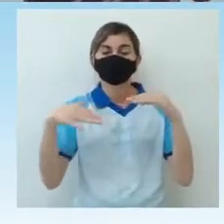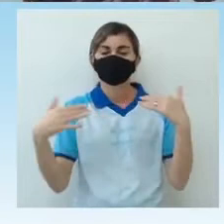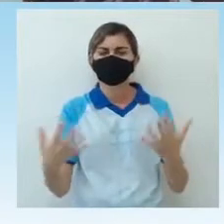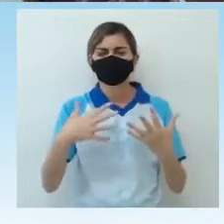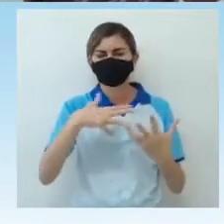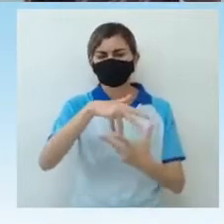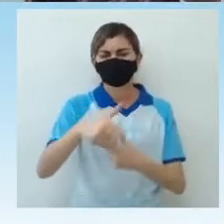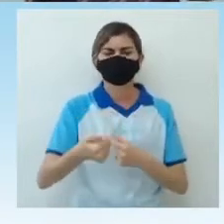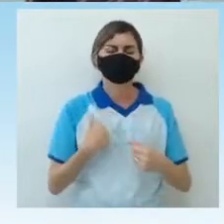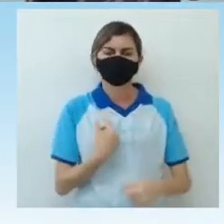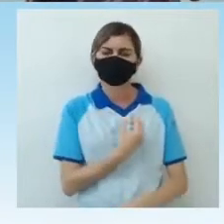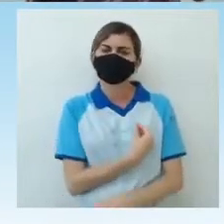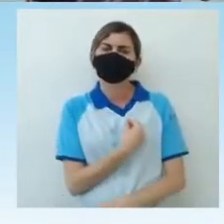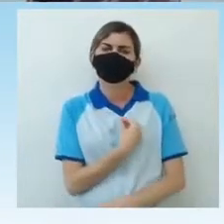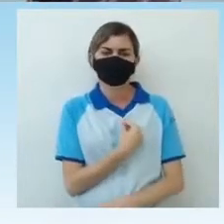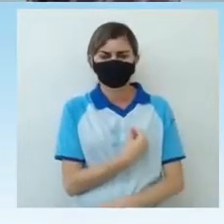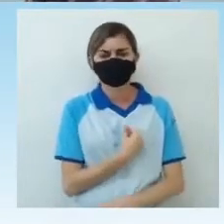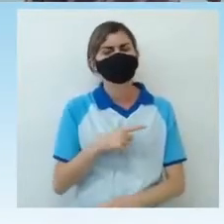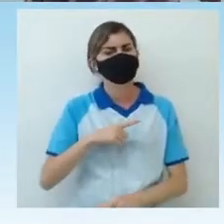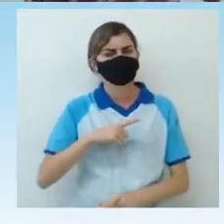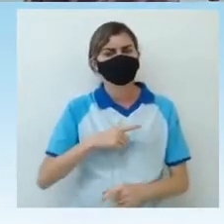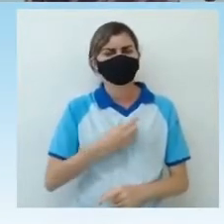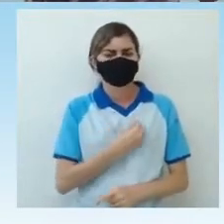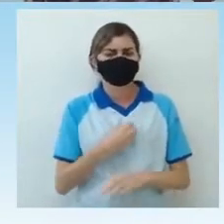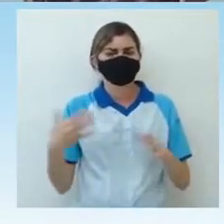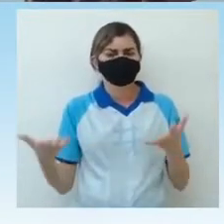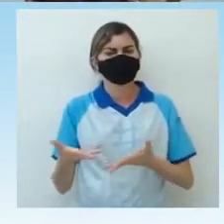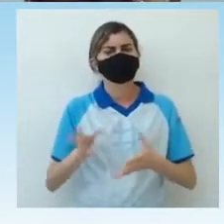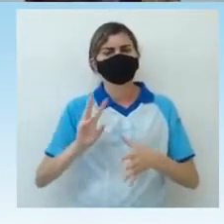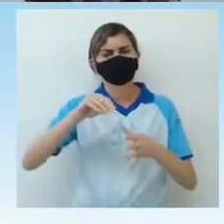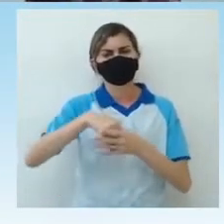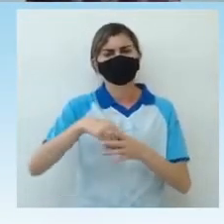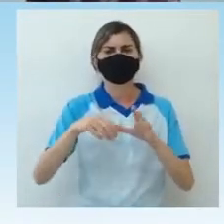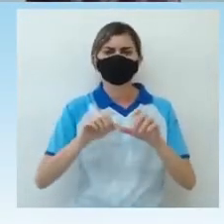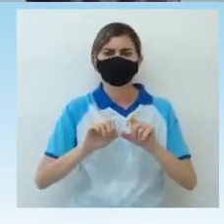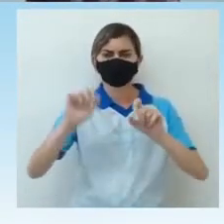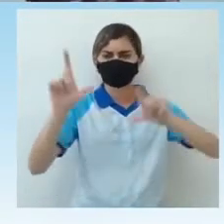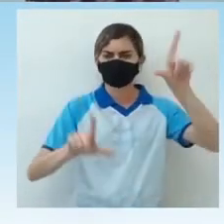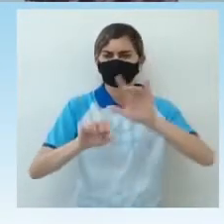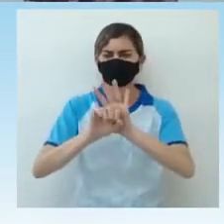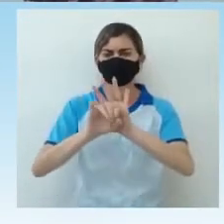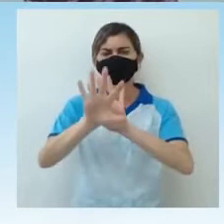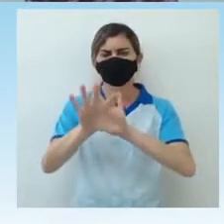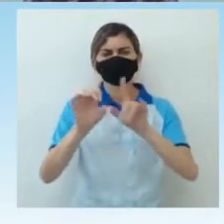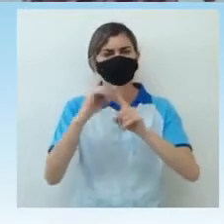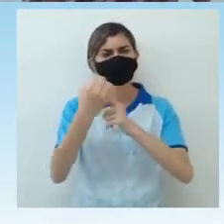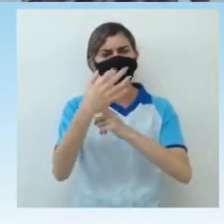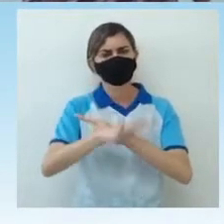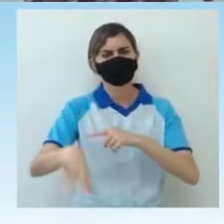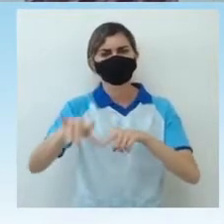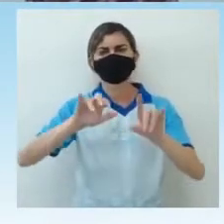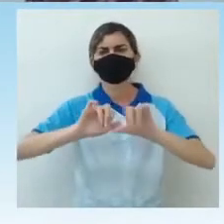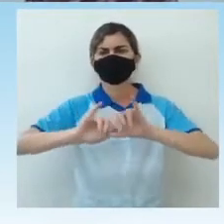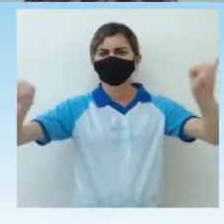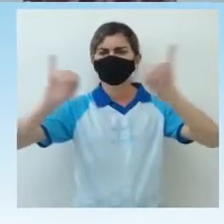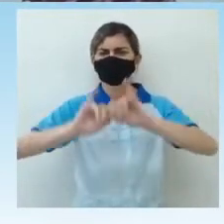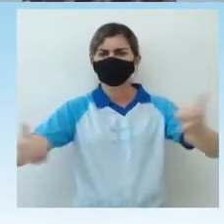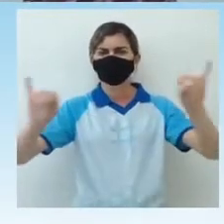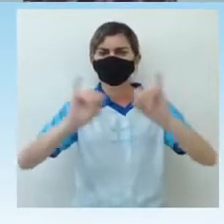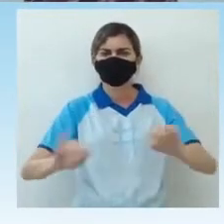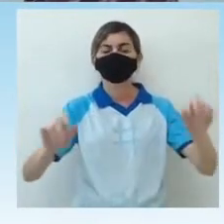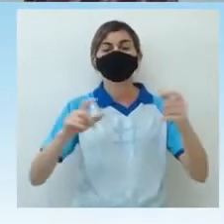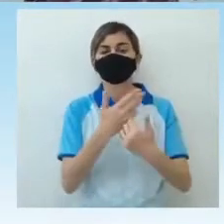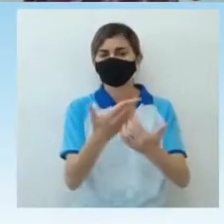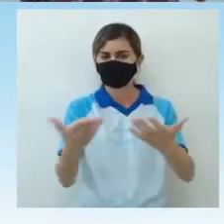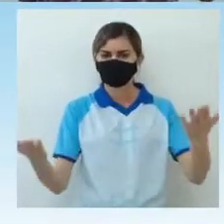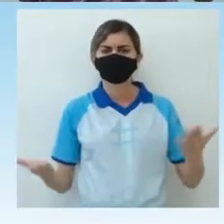o mundo em que a gente vive, é o que a gente está vivendo hoje dentro das mídias sociais também. Então a propaganda e a publicidade,